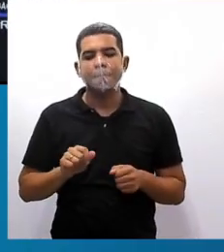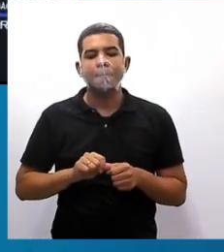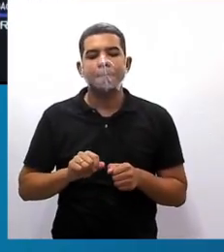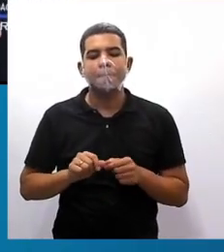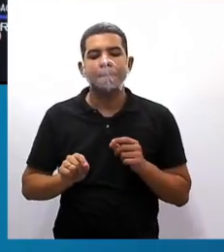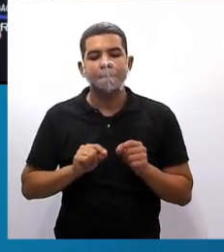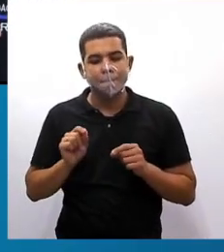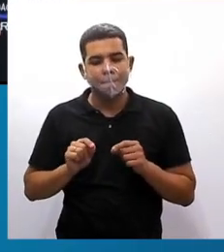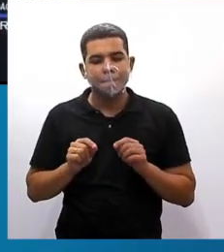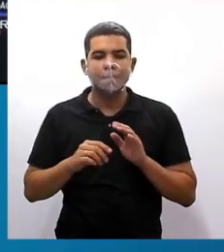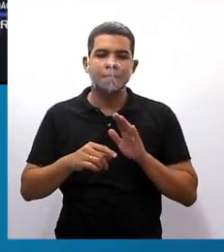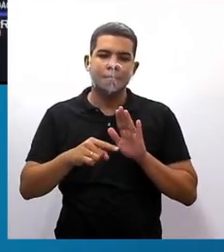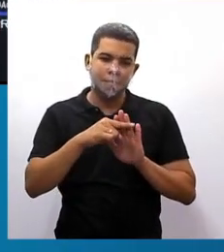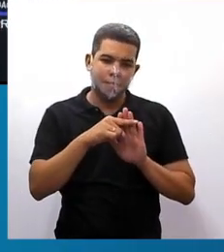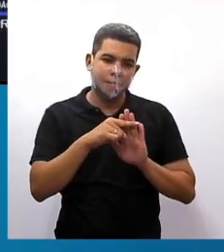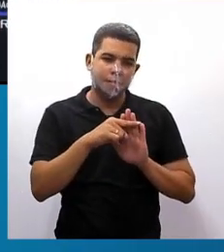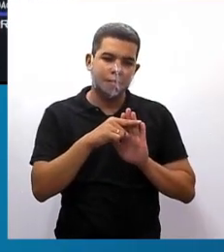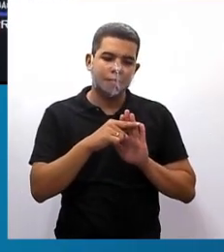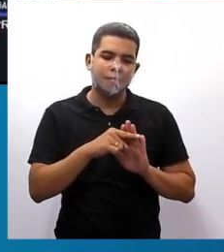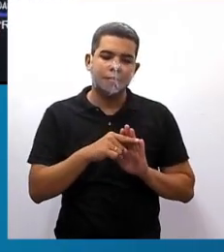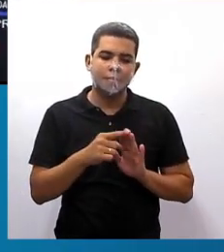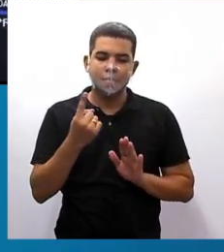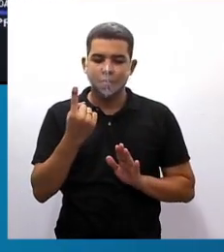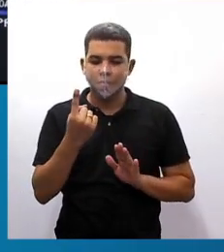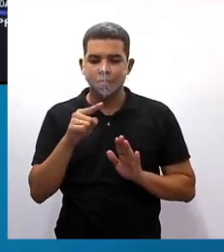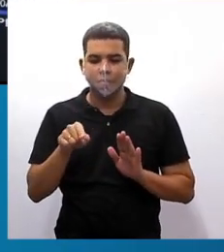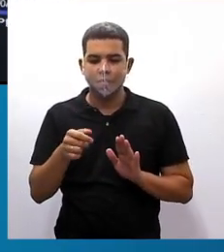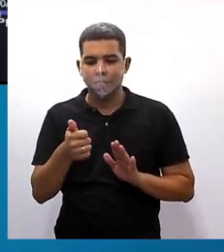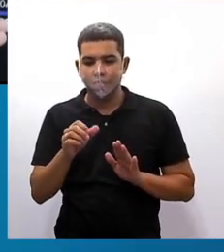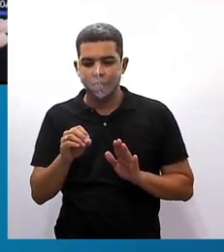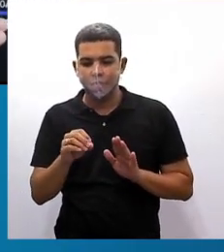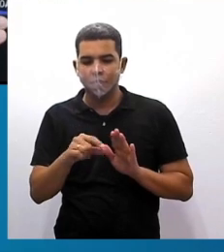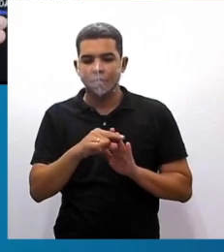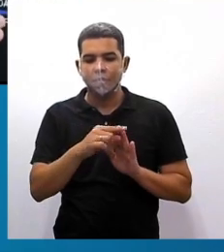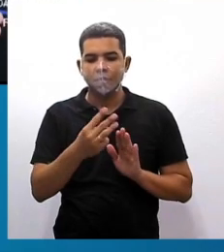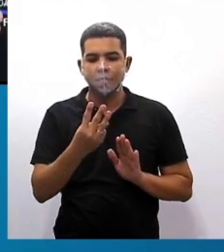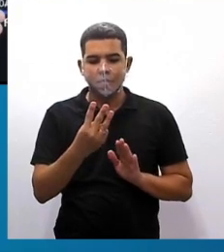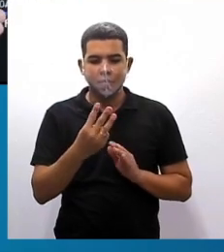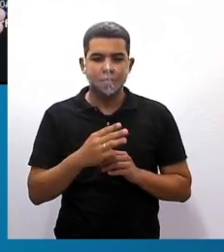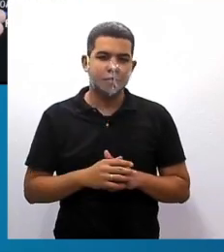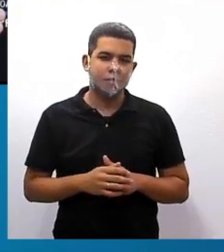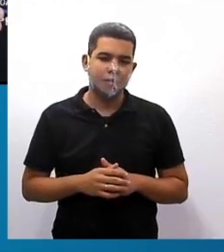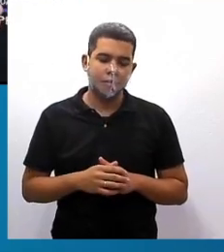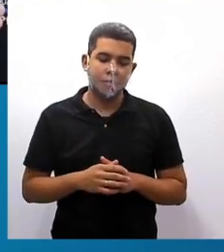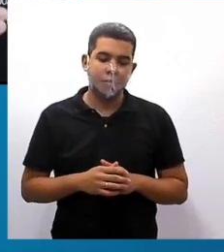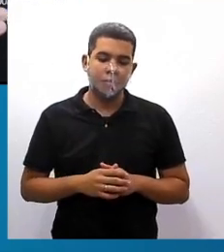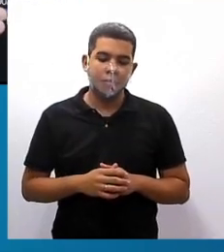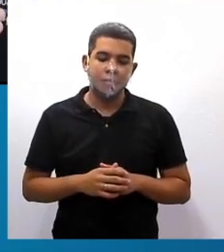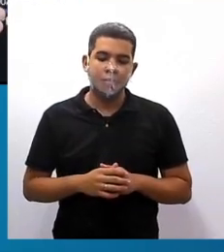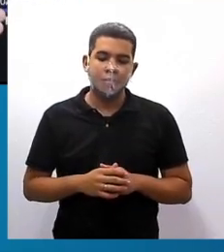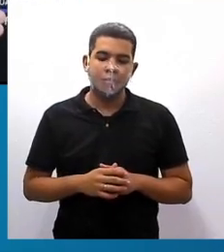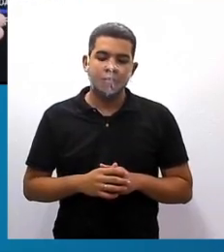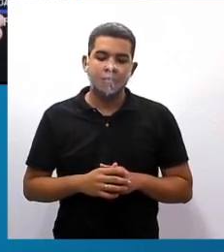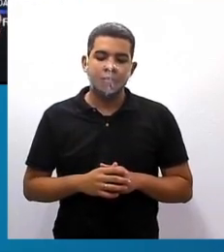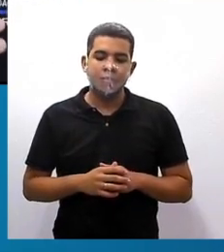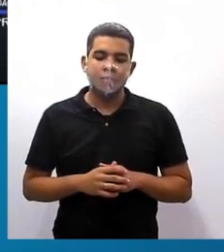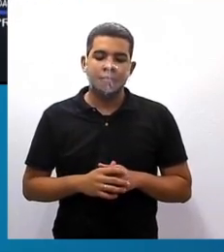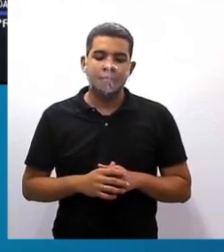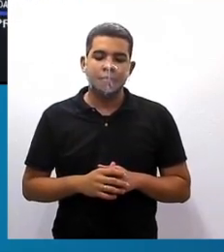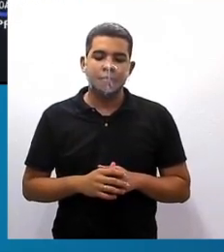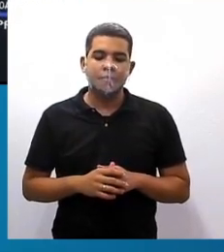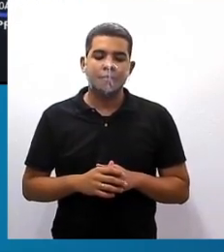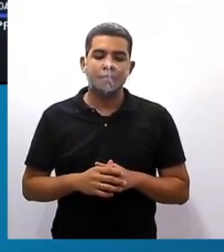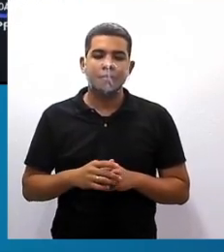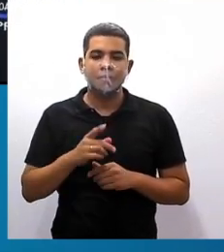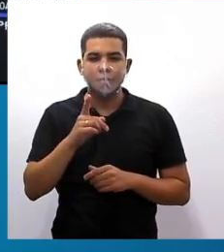agora? Subtrair, né? 1,10 menos 3. Então, ó, se a gente fazendo essa subtração, como